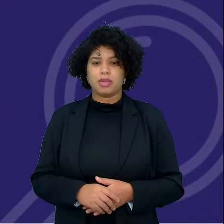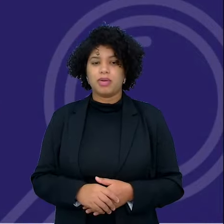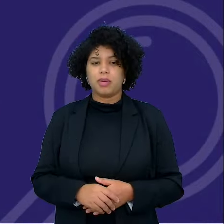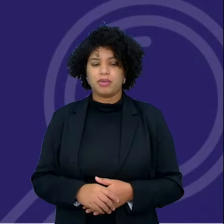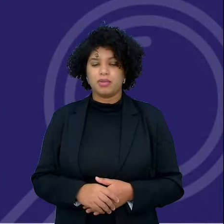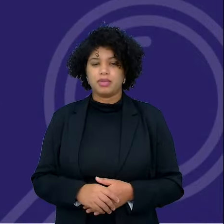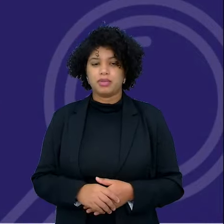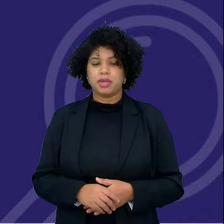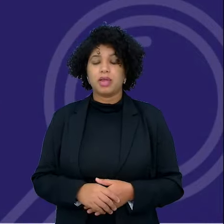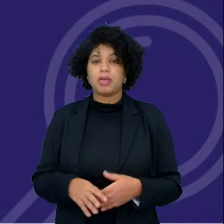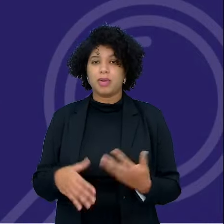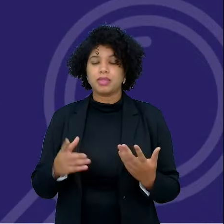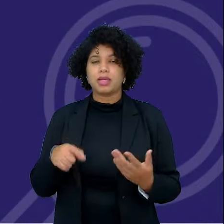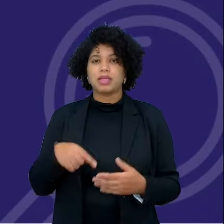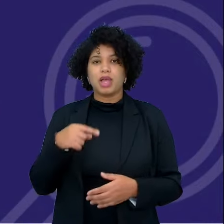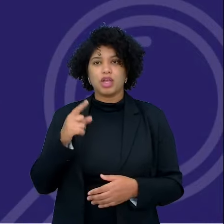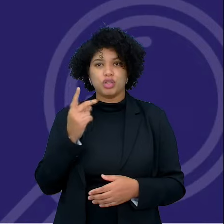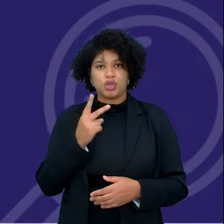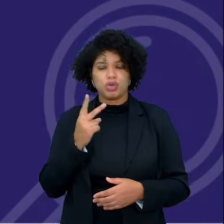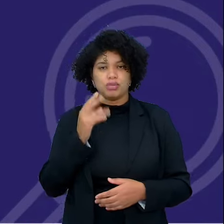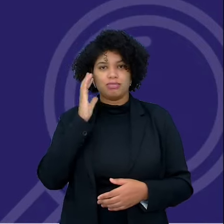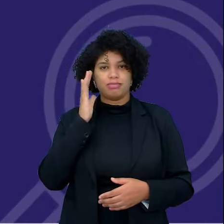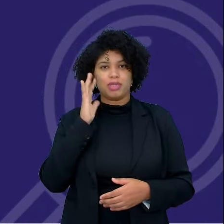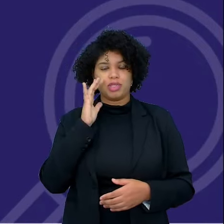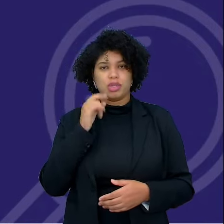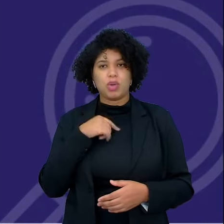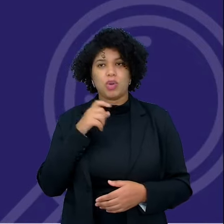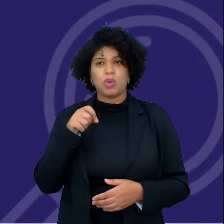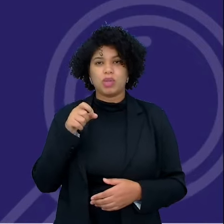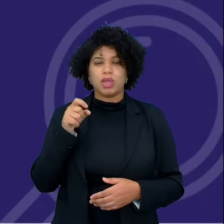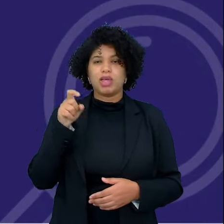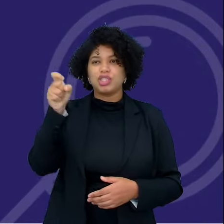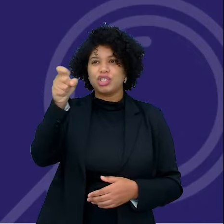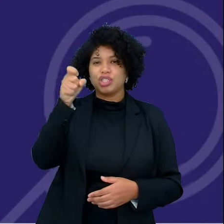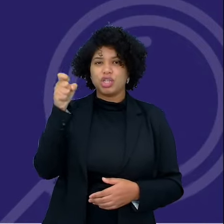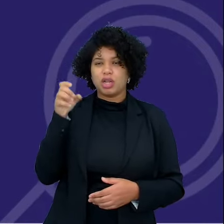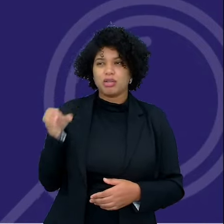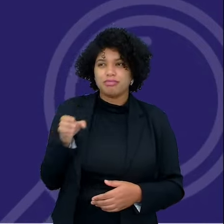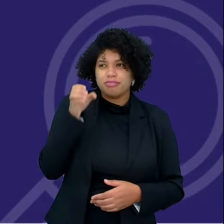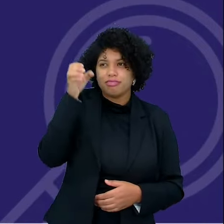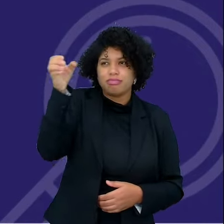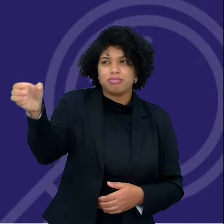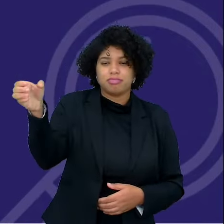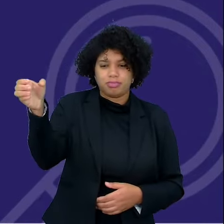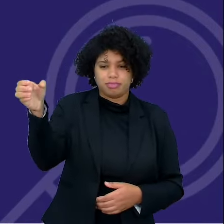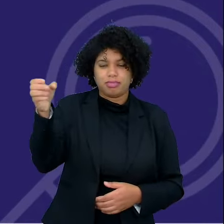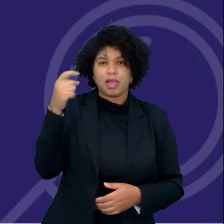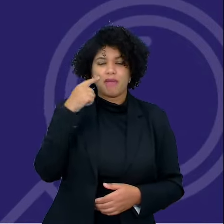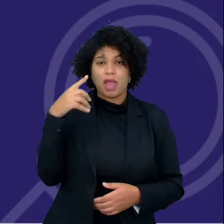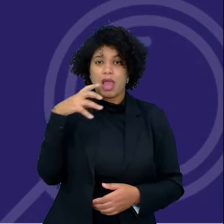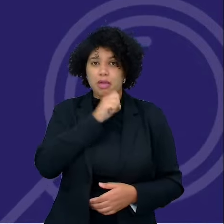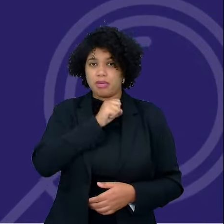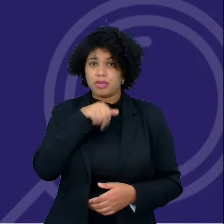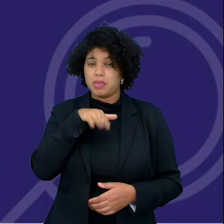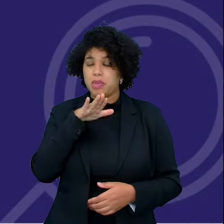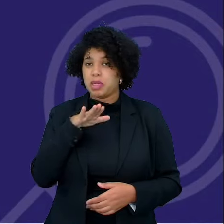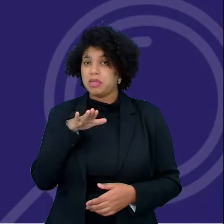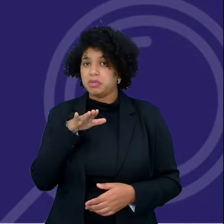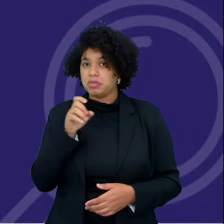dá para você especular 2 situações. Primeiro, a perda de gás, se ela acontece mais rápida